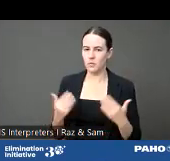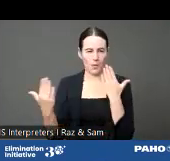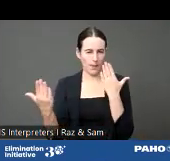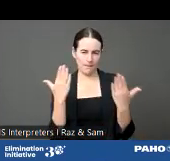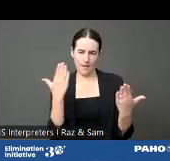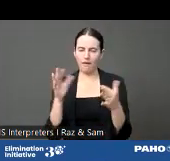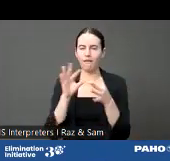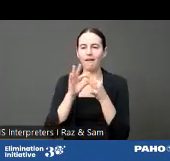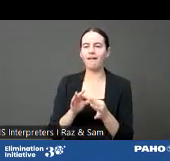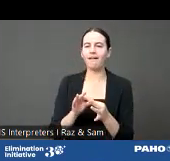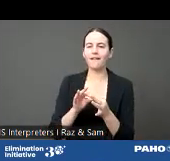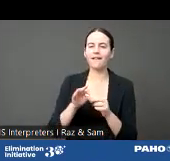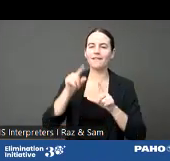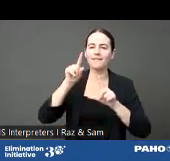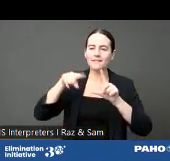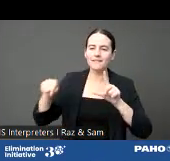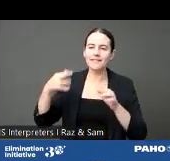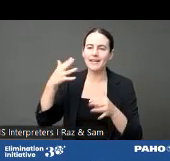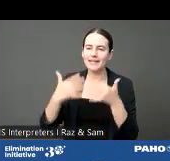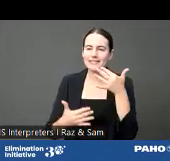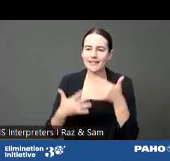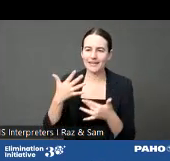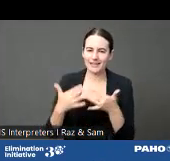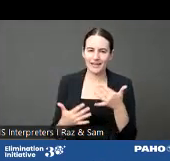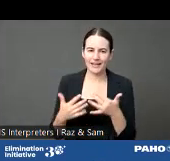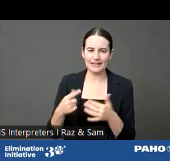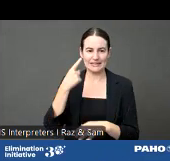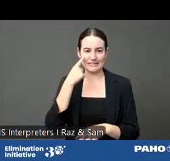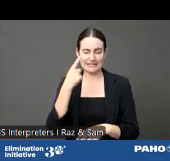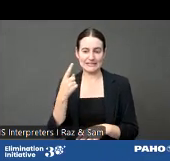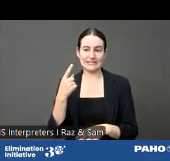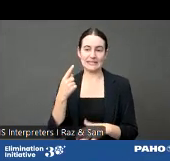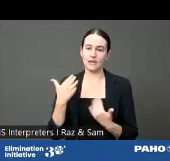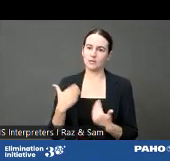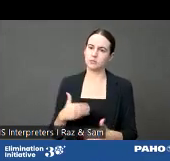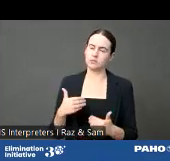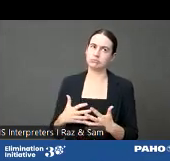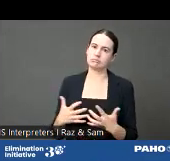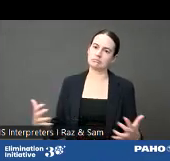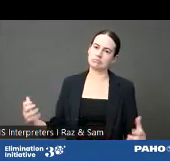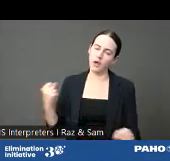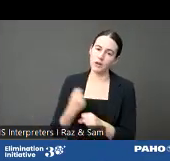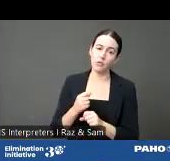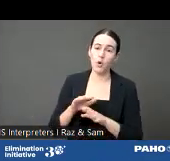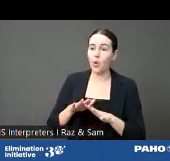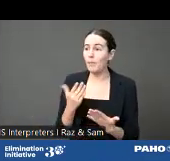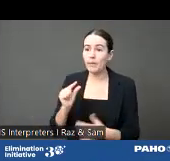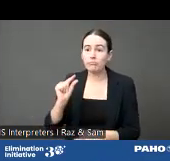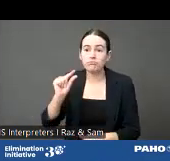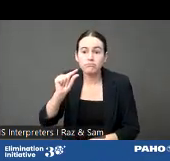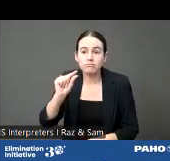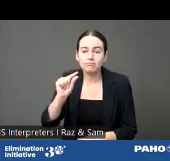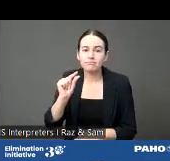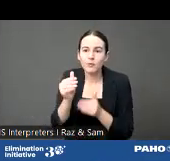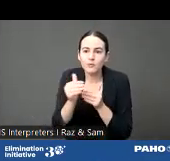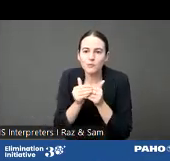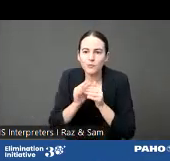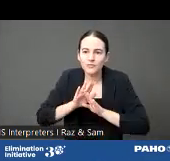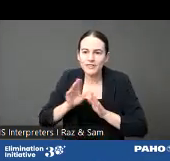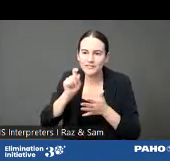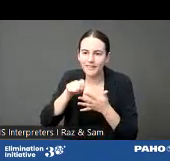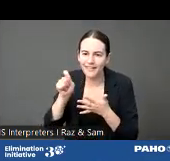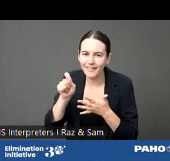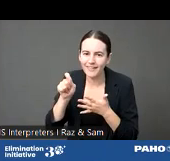de tuberculose, que estão distantes ou que estão próximos dessa meta. Então, aqui nós podemos fazer monitoramento, podemos ver